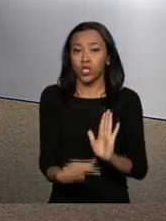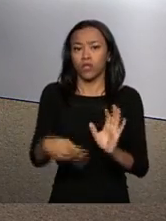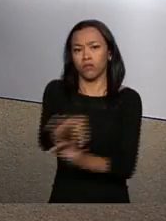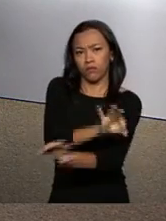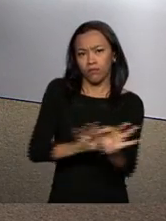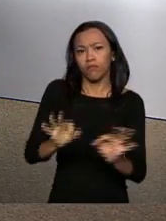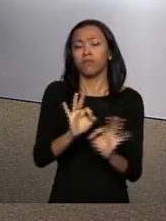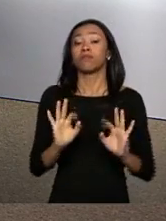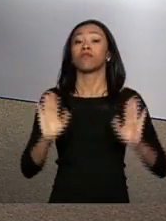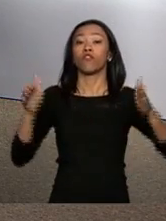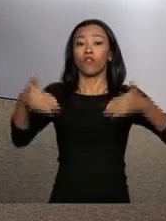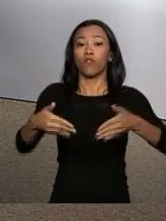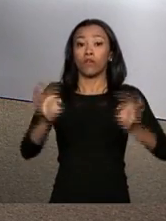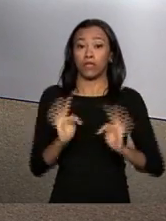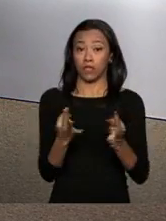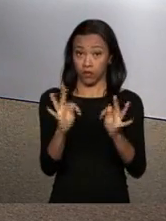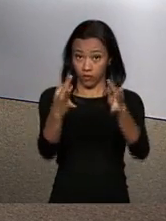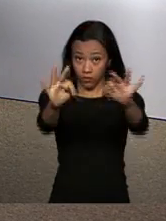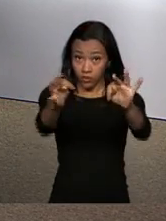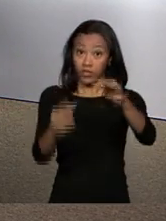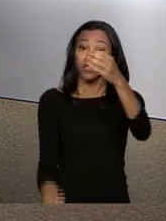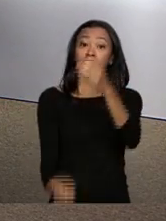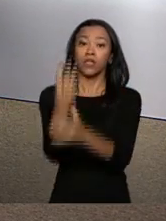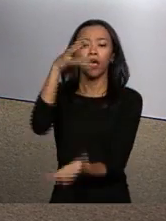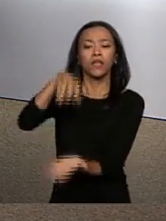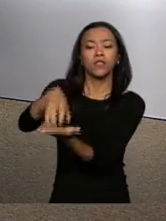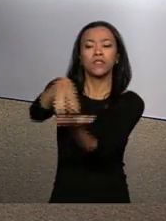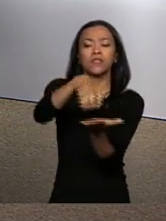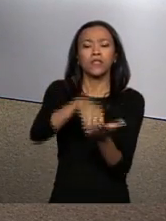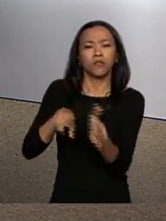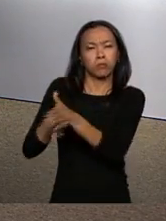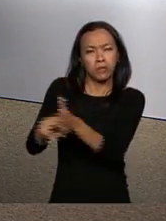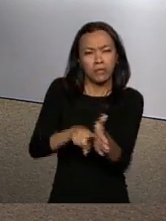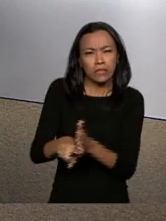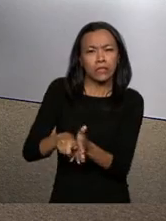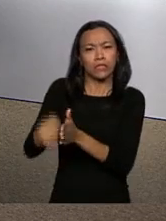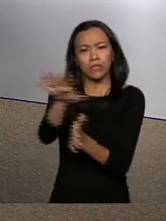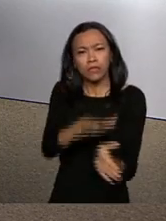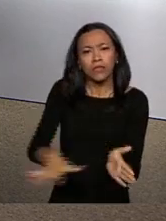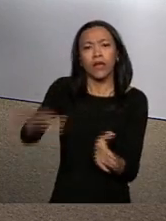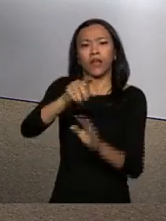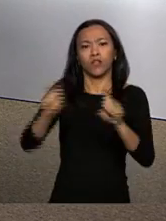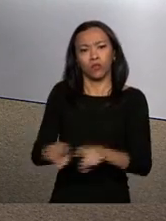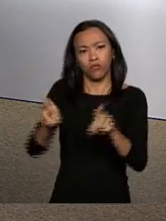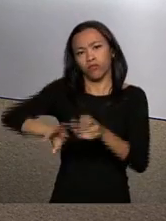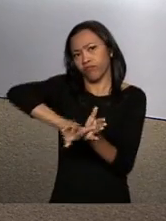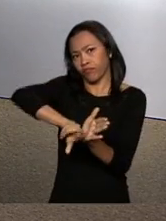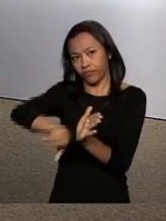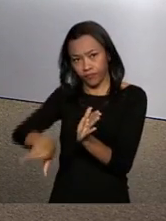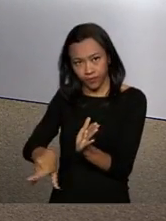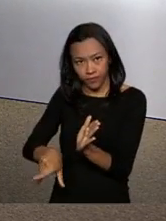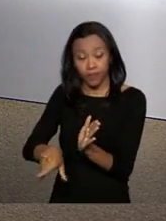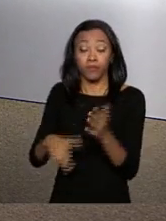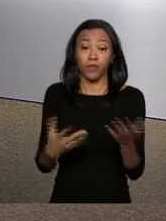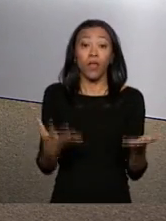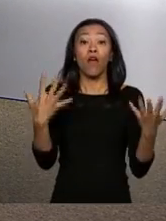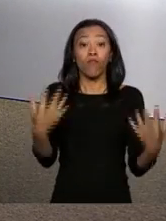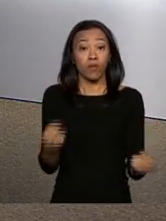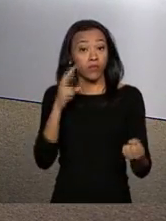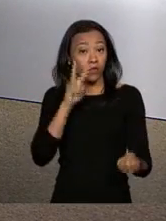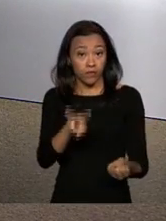tecnológico com foco na criação de centros de produção e pós-produção de conteúdos digitais criativos vamos